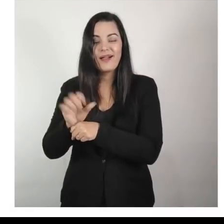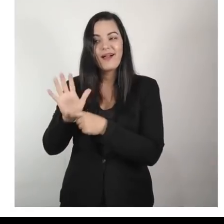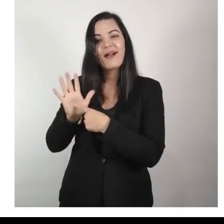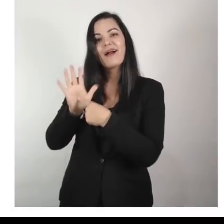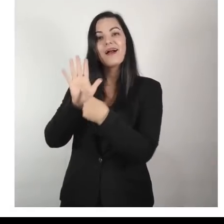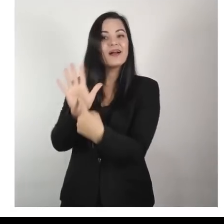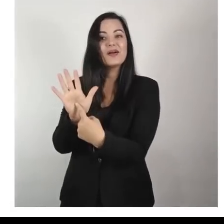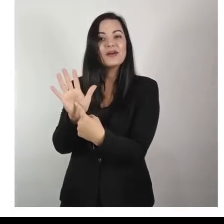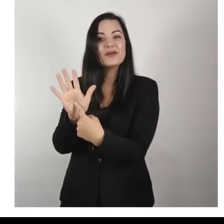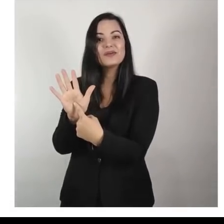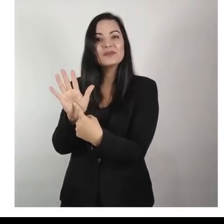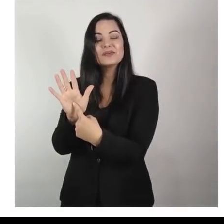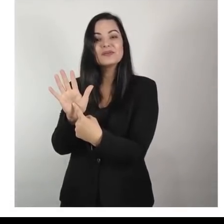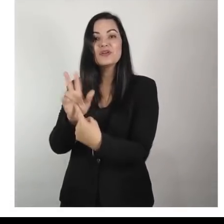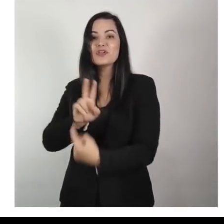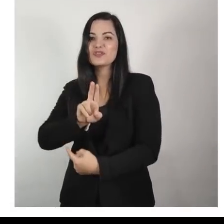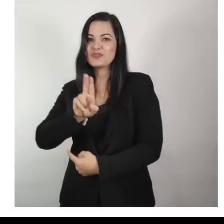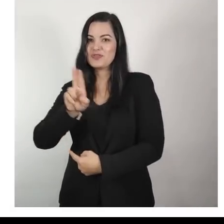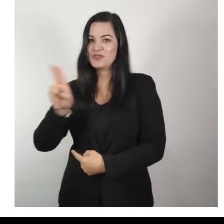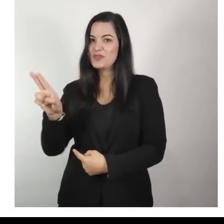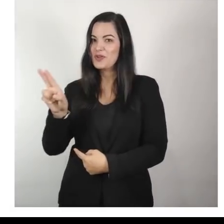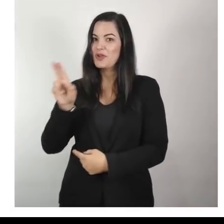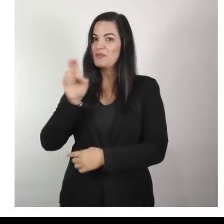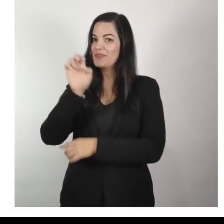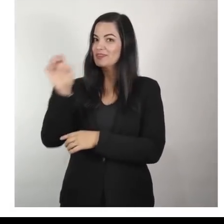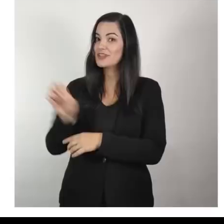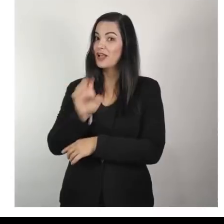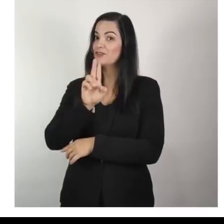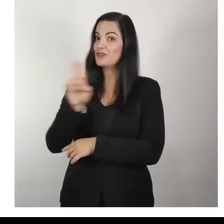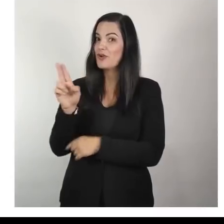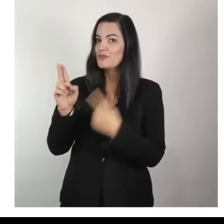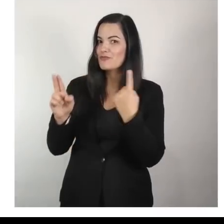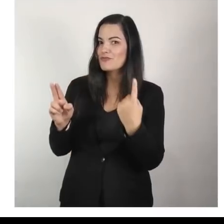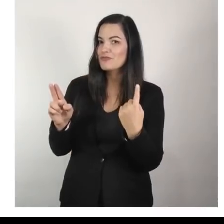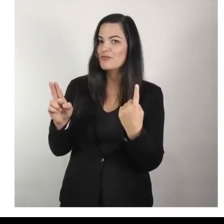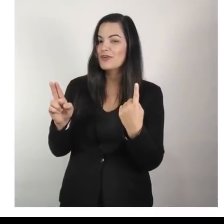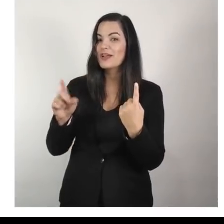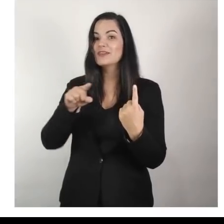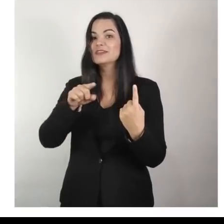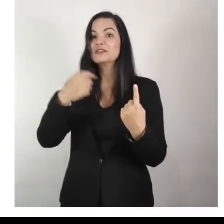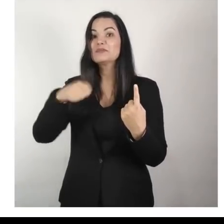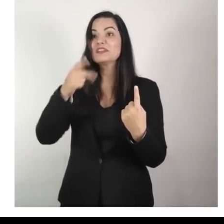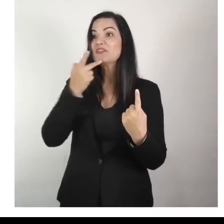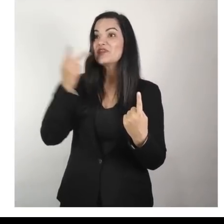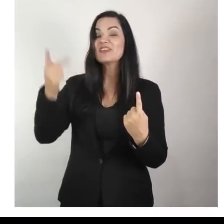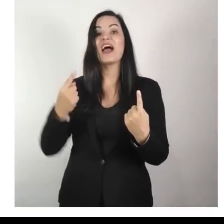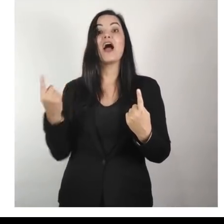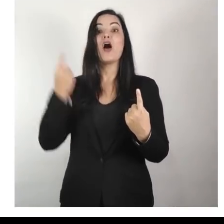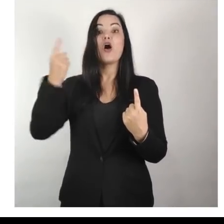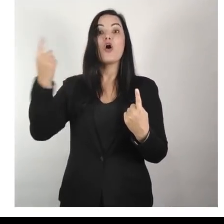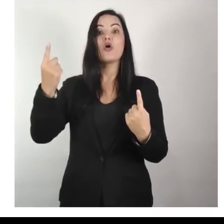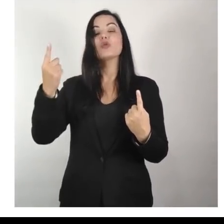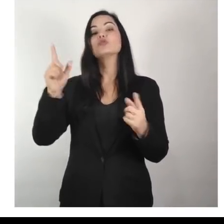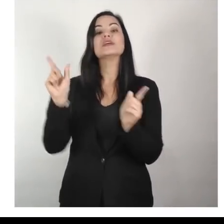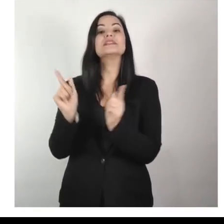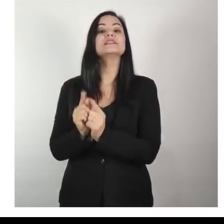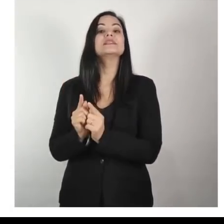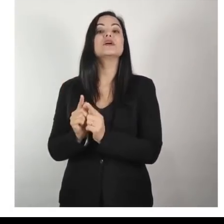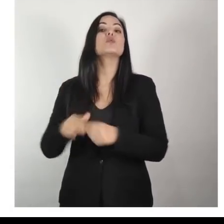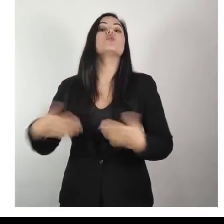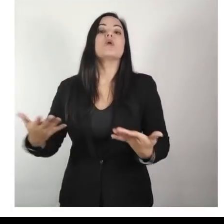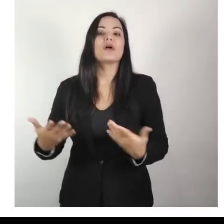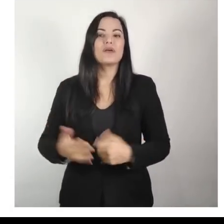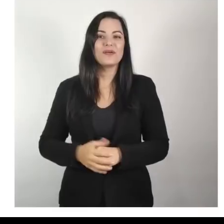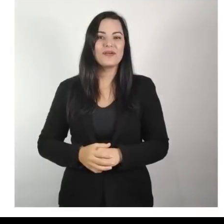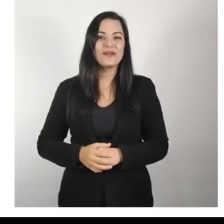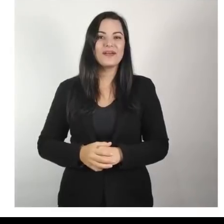vai aparecer para vocês o nome de um desses estados e você vai ter que falar bem alto aí qual é a